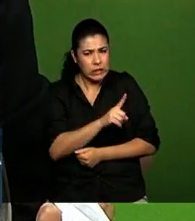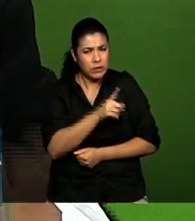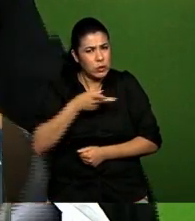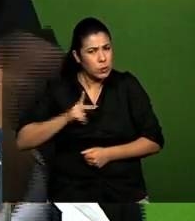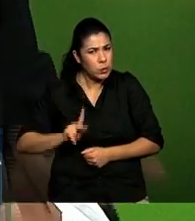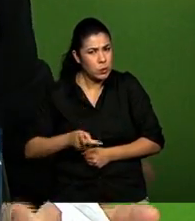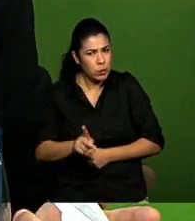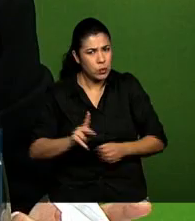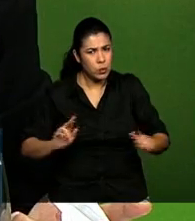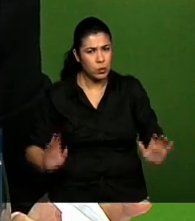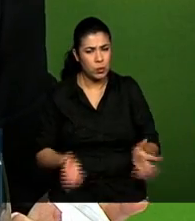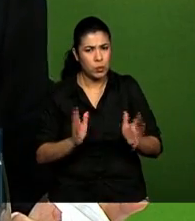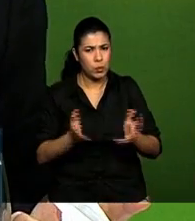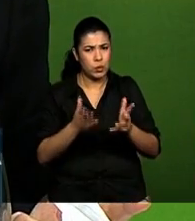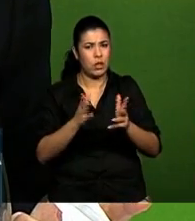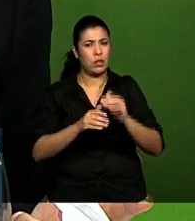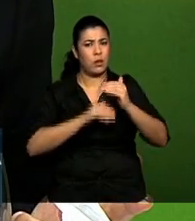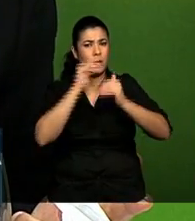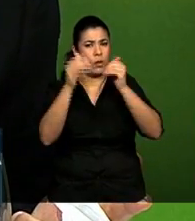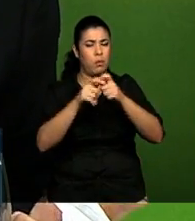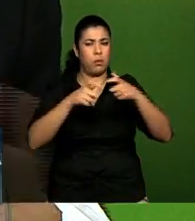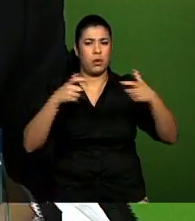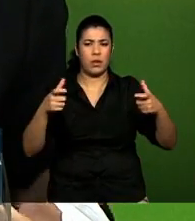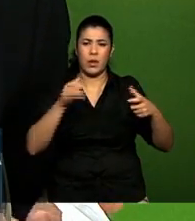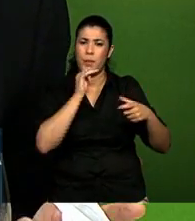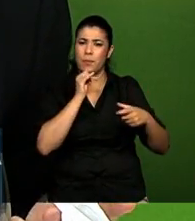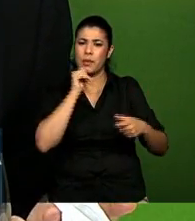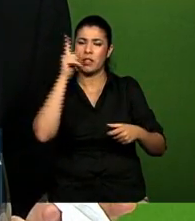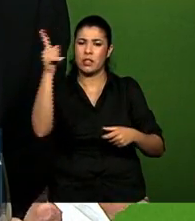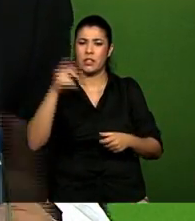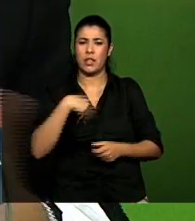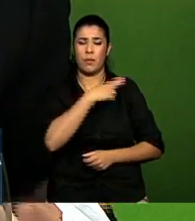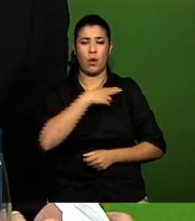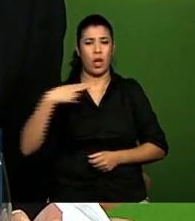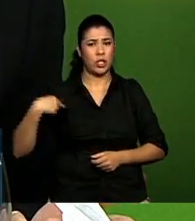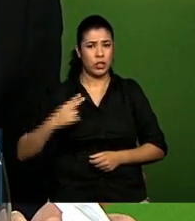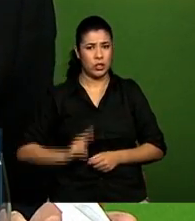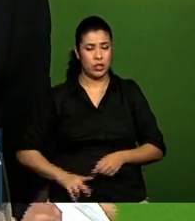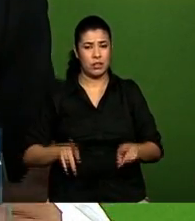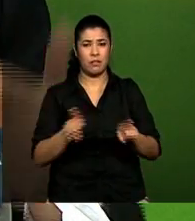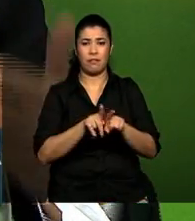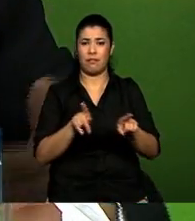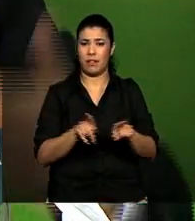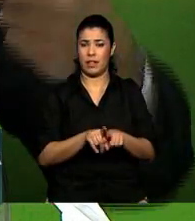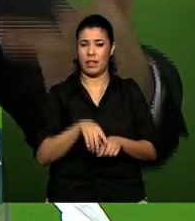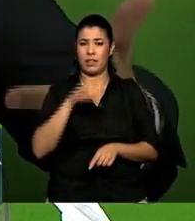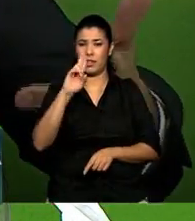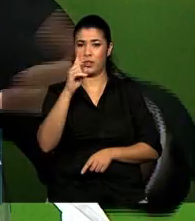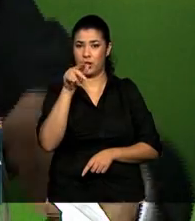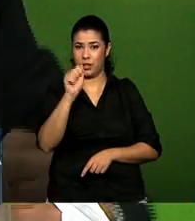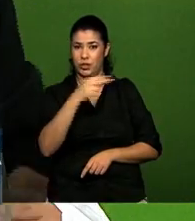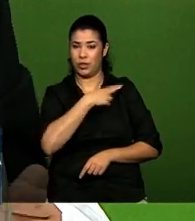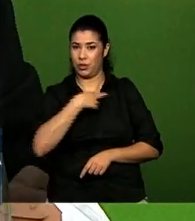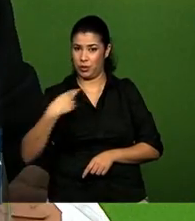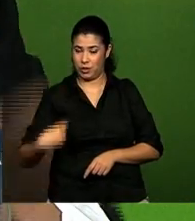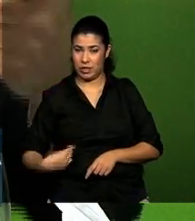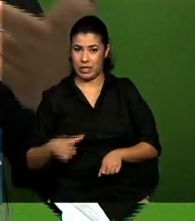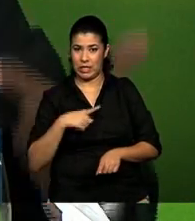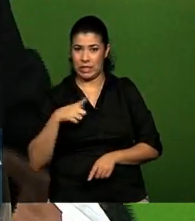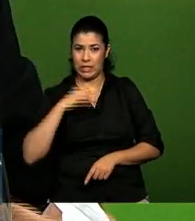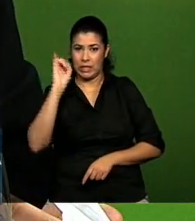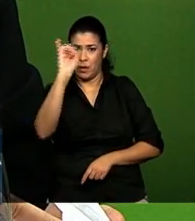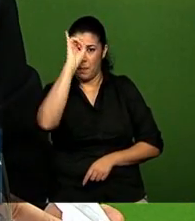crescimento importante a China é o caso mais mais mais Evidente de todos nós nós a Europa que luta e que busca estímulos para